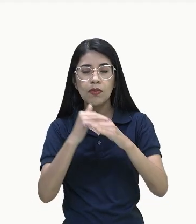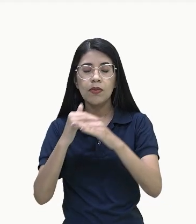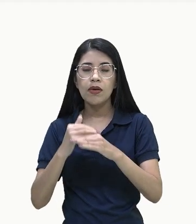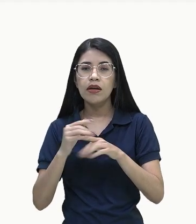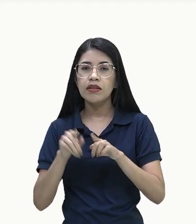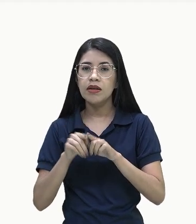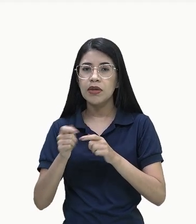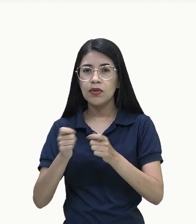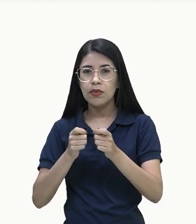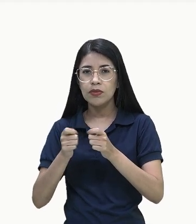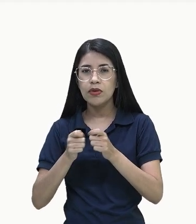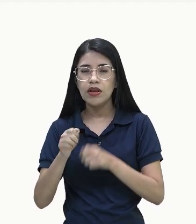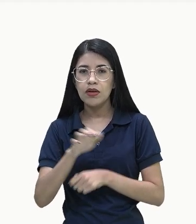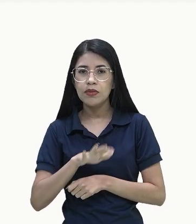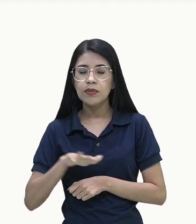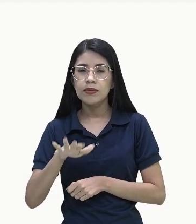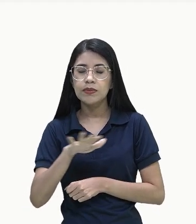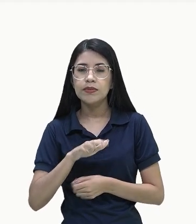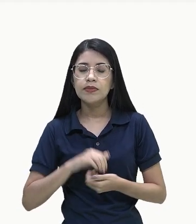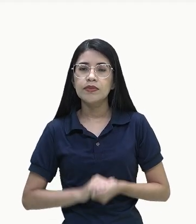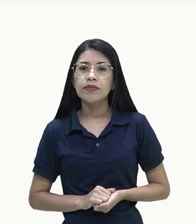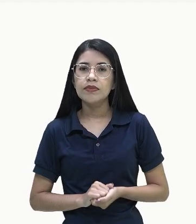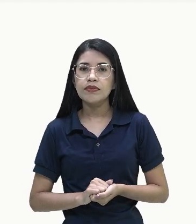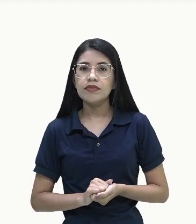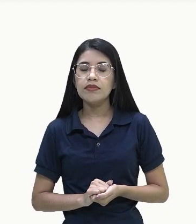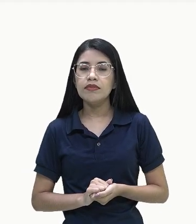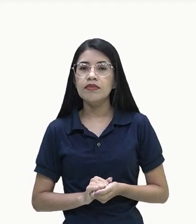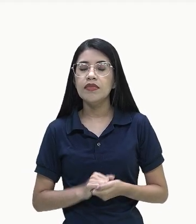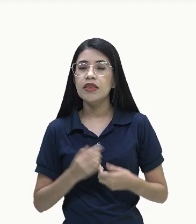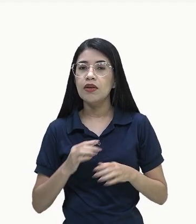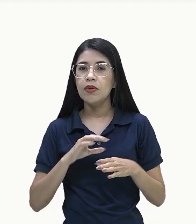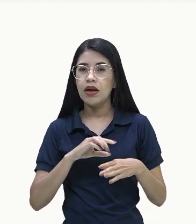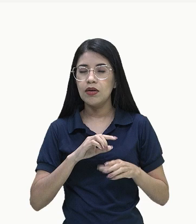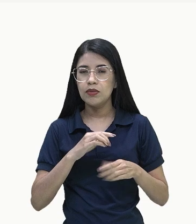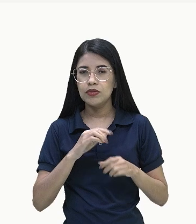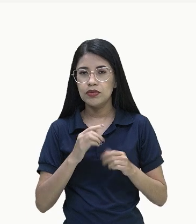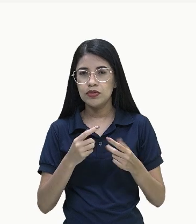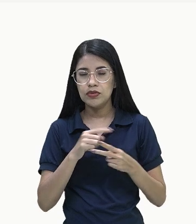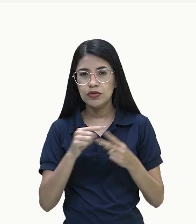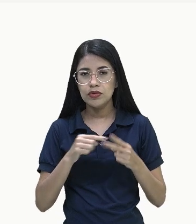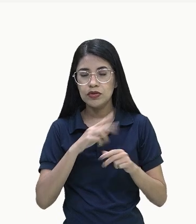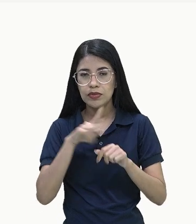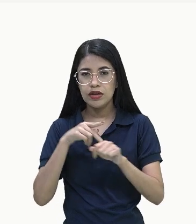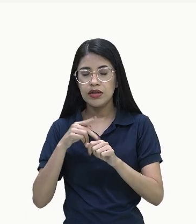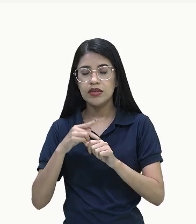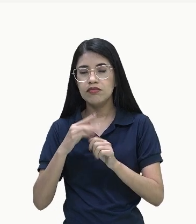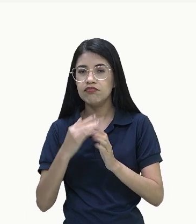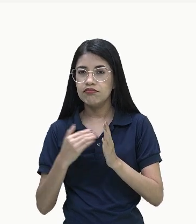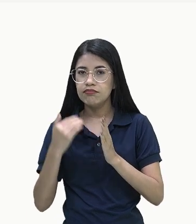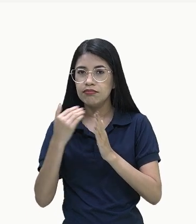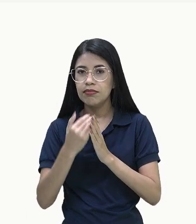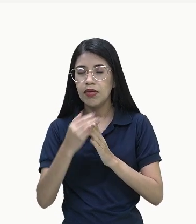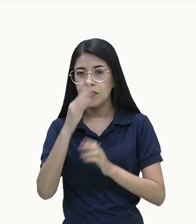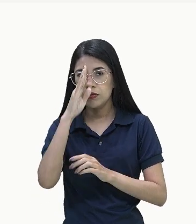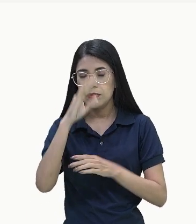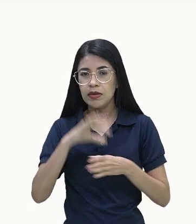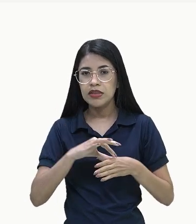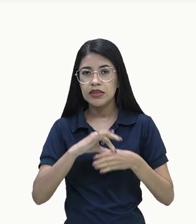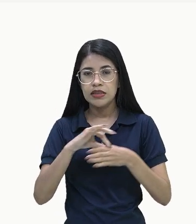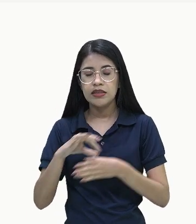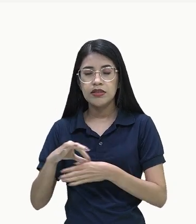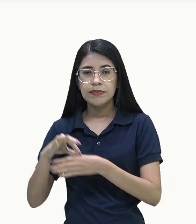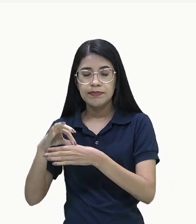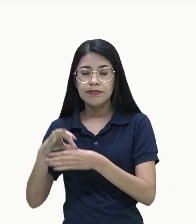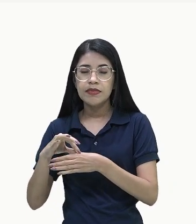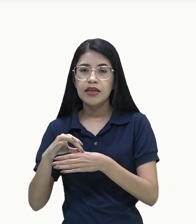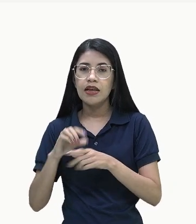controle do espaço mundial. Então, a ideia dessas duas superpotências, que se tornaram ali superpotências durante esse processo,